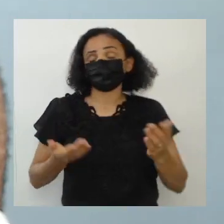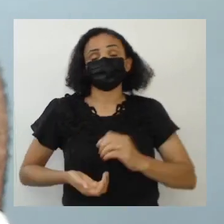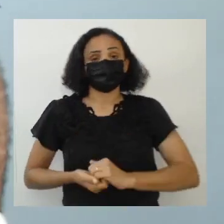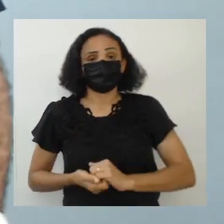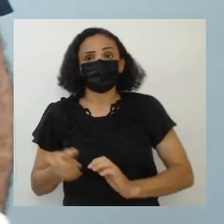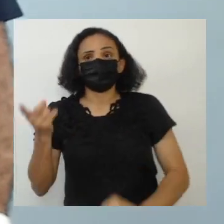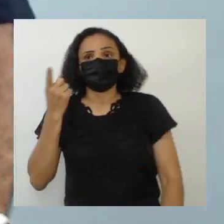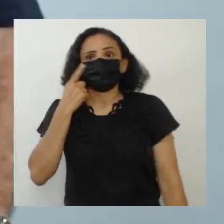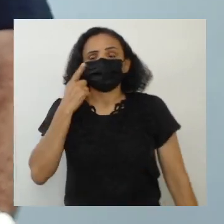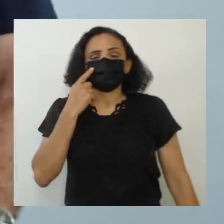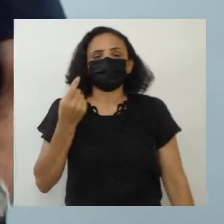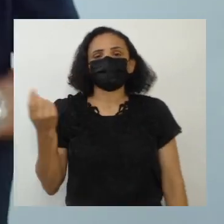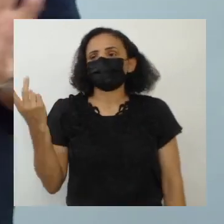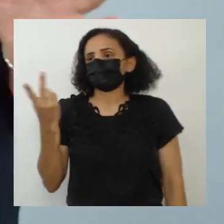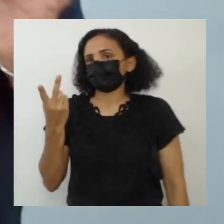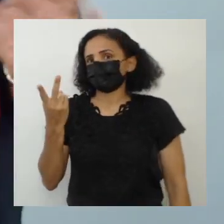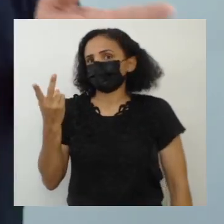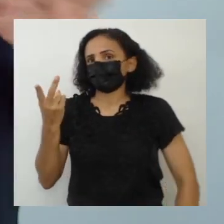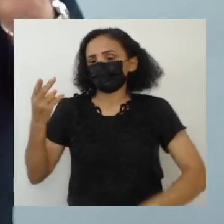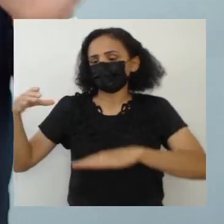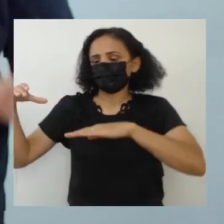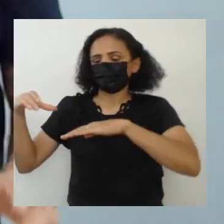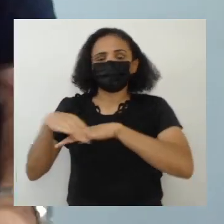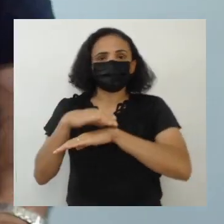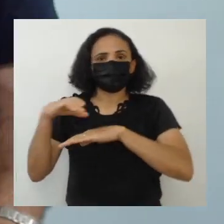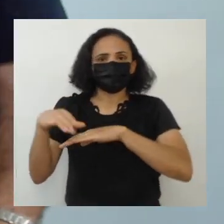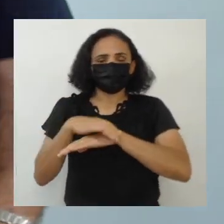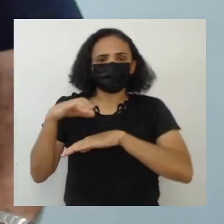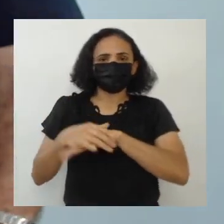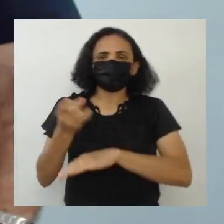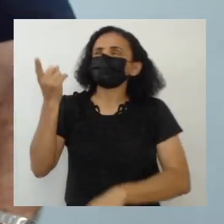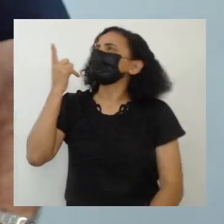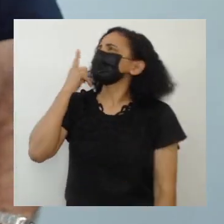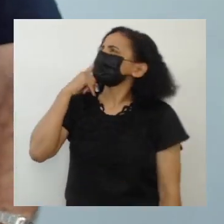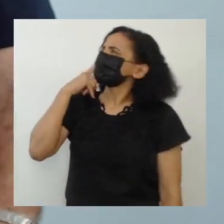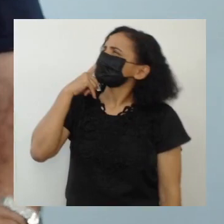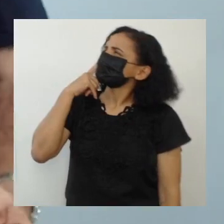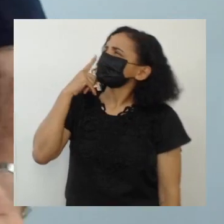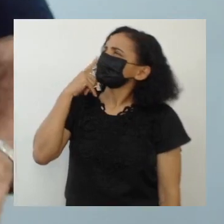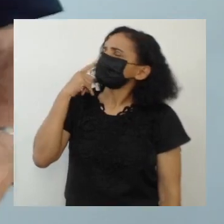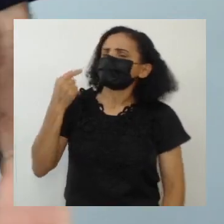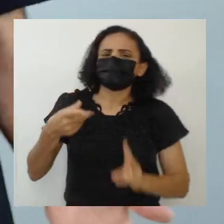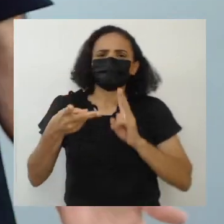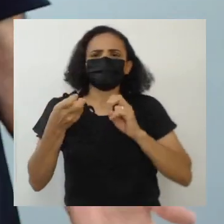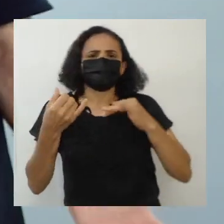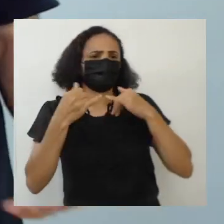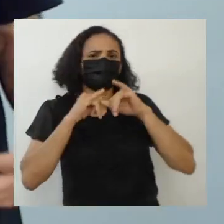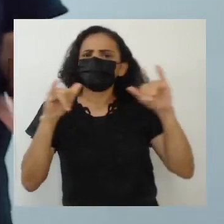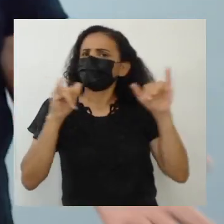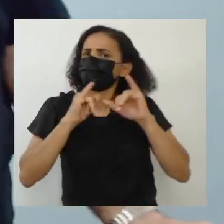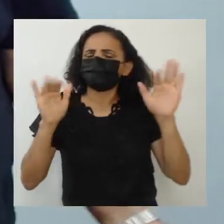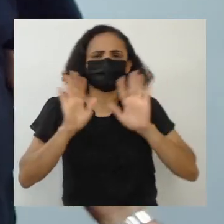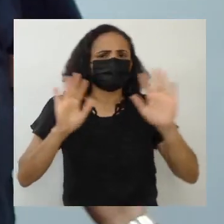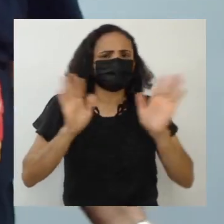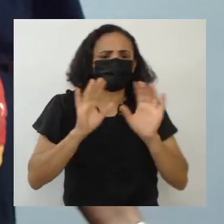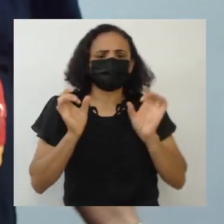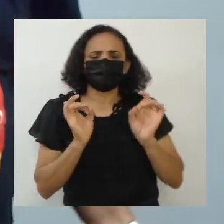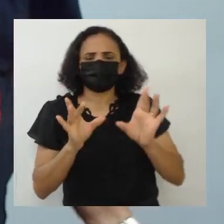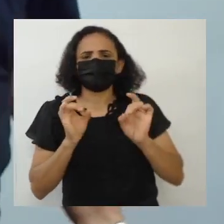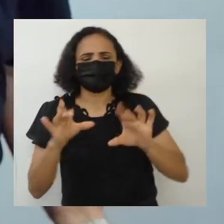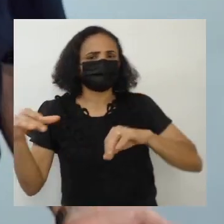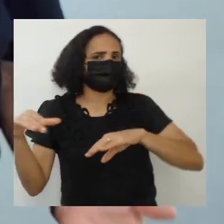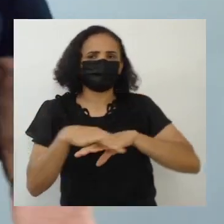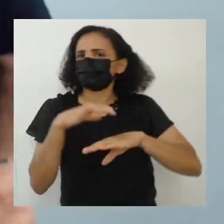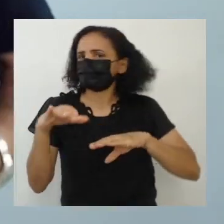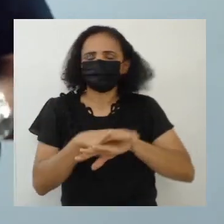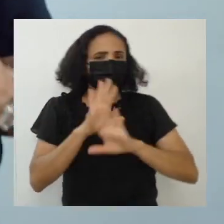ver aí 2 sapatos, né? Um par de sapatos, e você percebe que não é uma propaganda de quem quer vender sapatos,